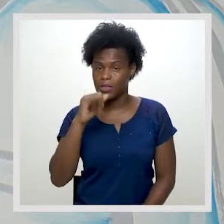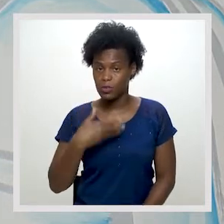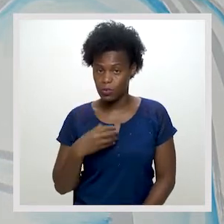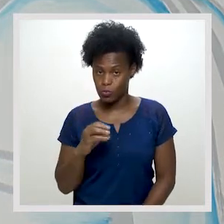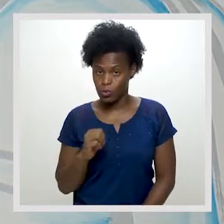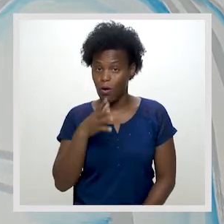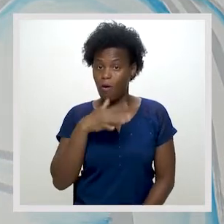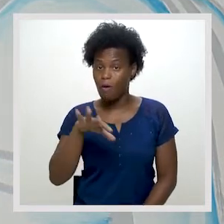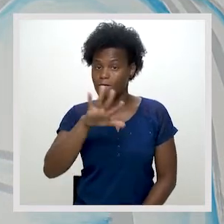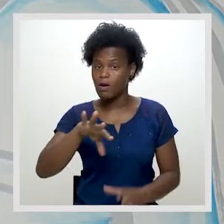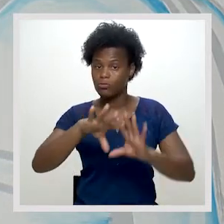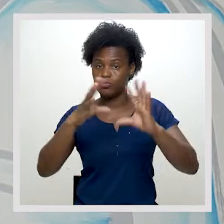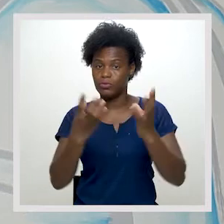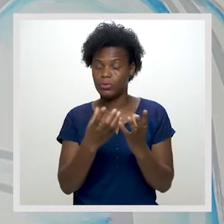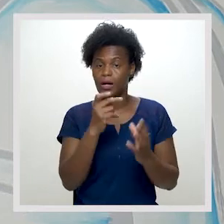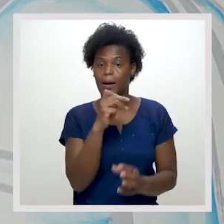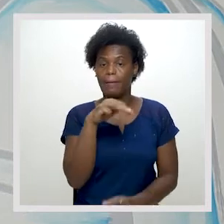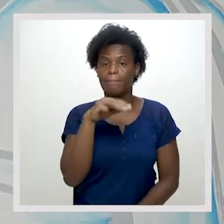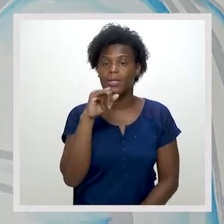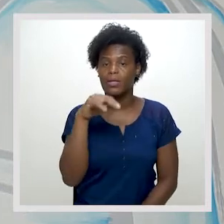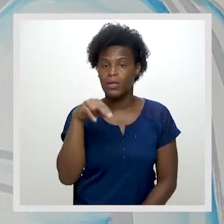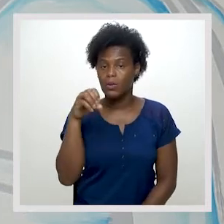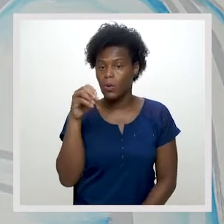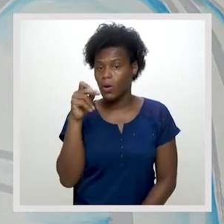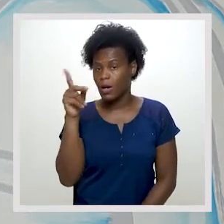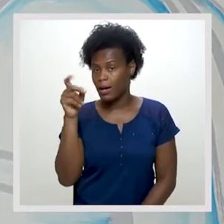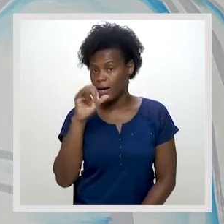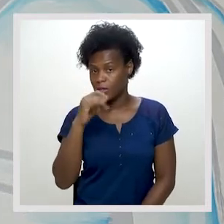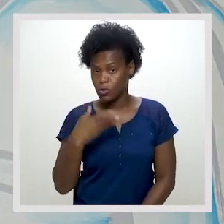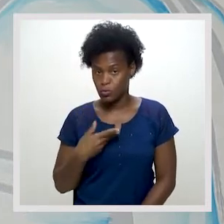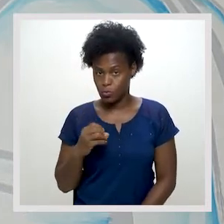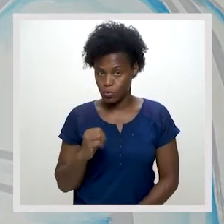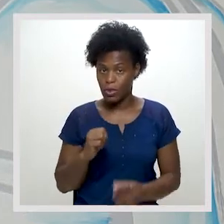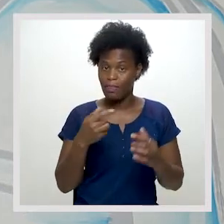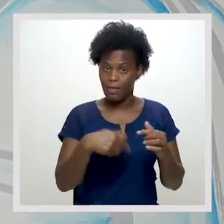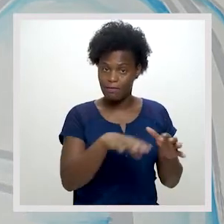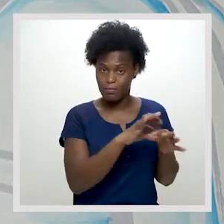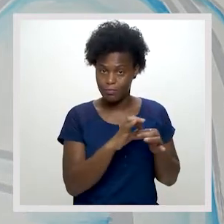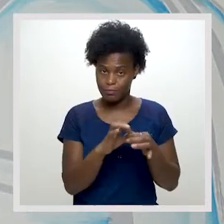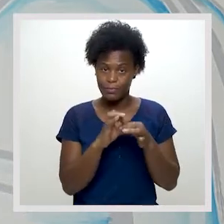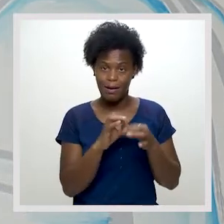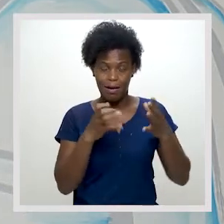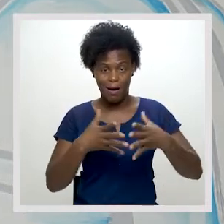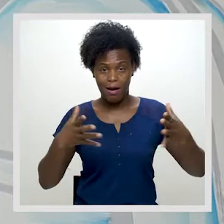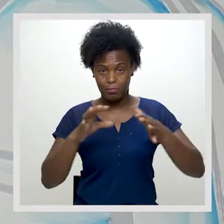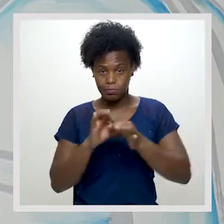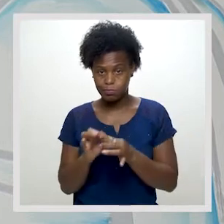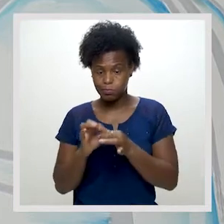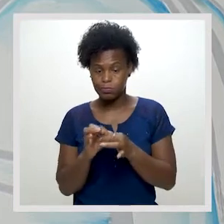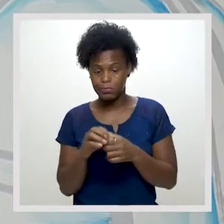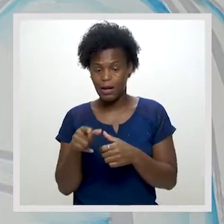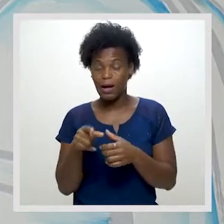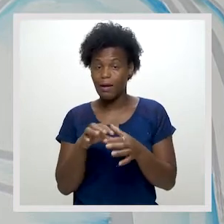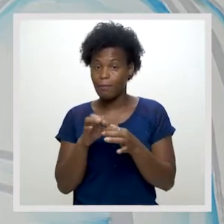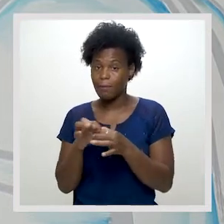uma forma geral, estes aminoácidos tiveram uma ligação enorme, e essa